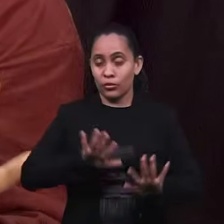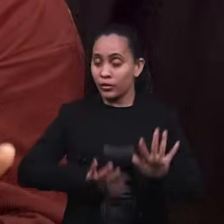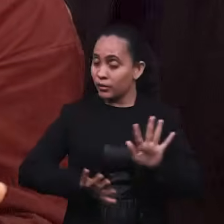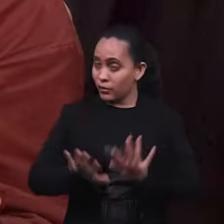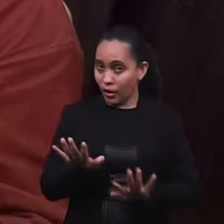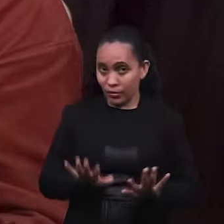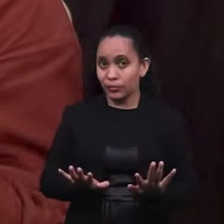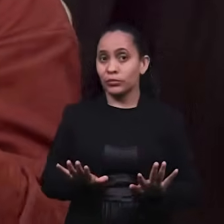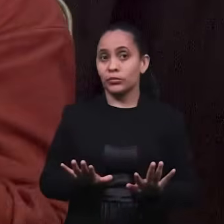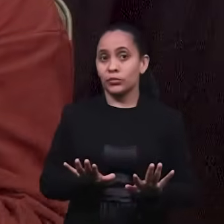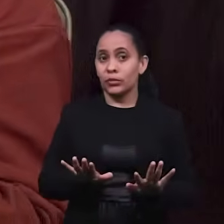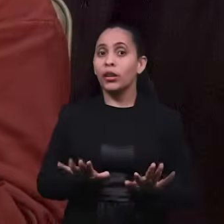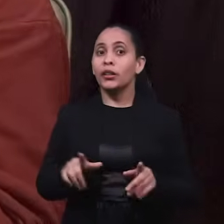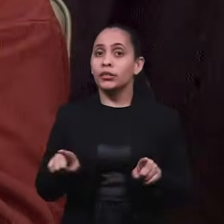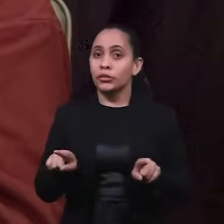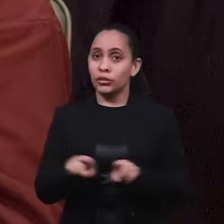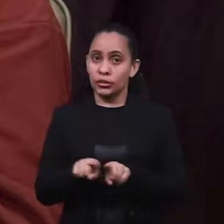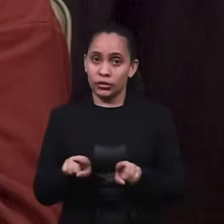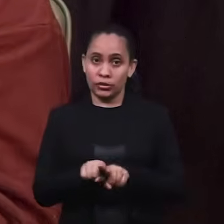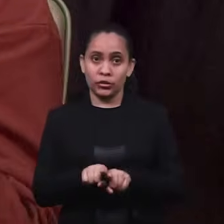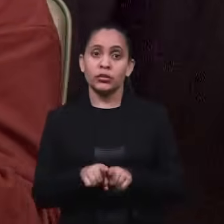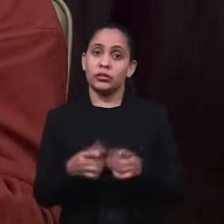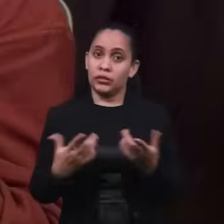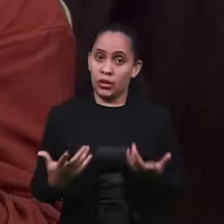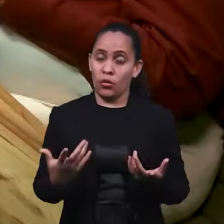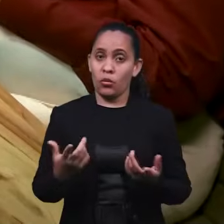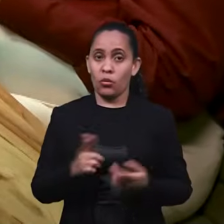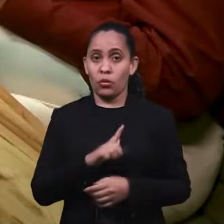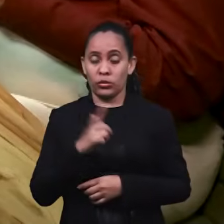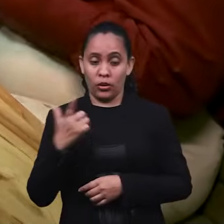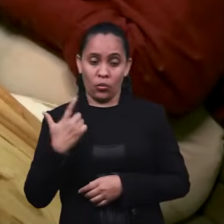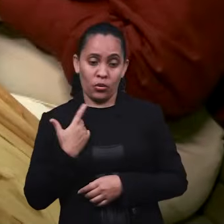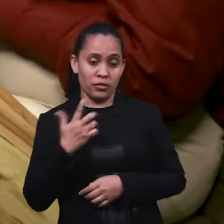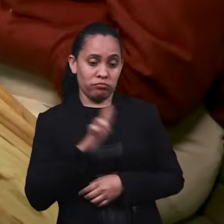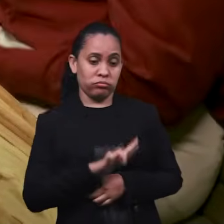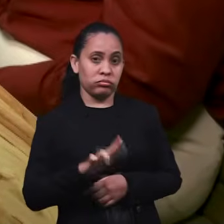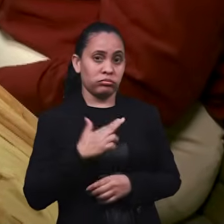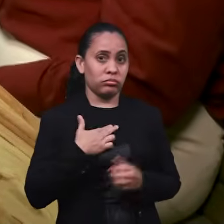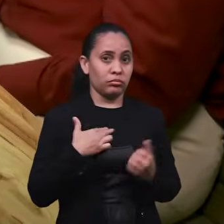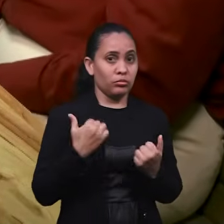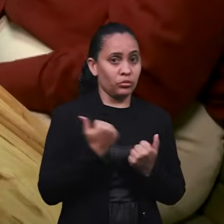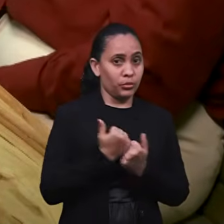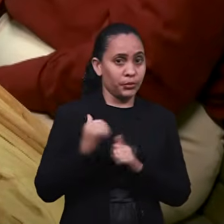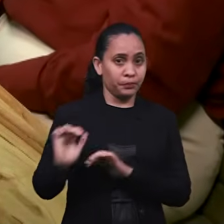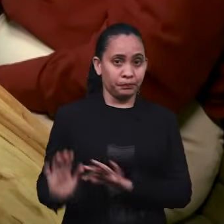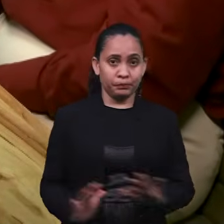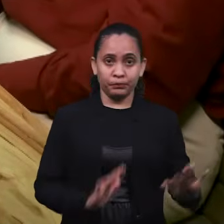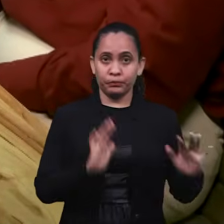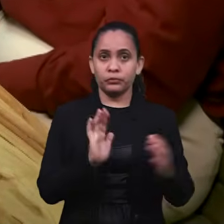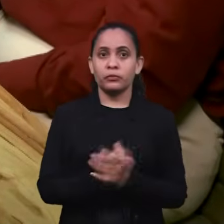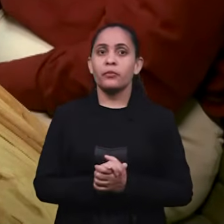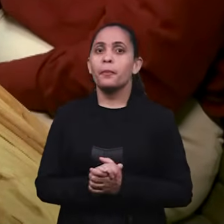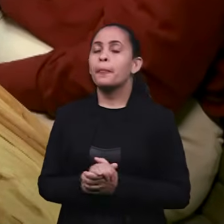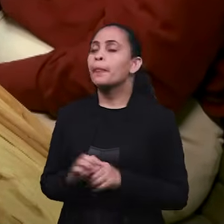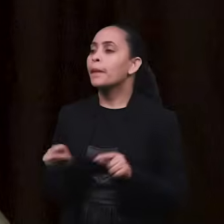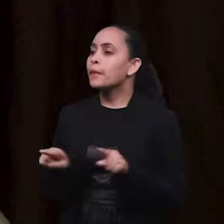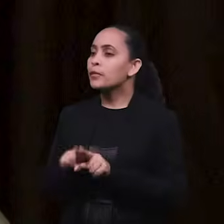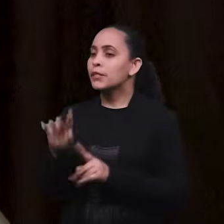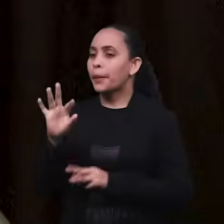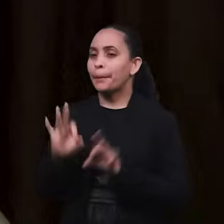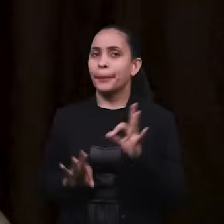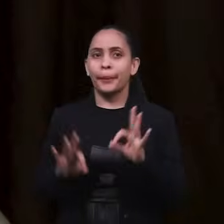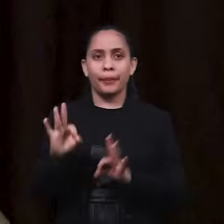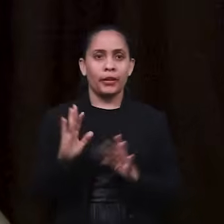tipo de probiótico. Não só o kombucha, Sim. mas qualquer tipo. Uhum. A kombucha caseira,